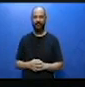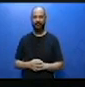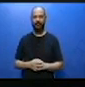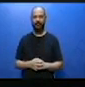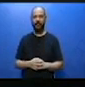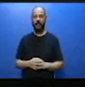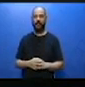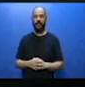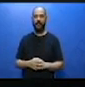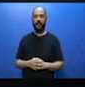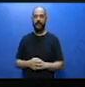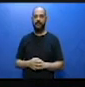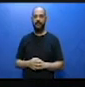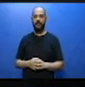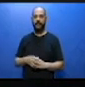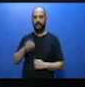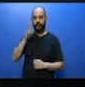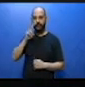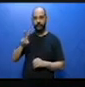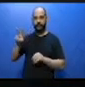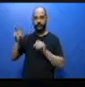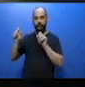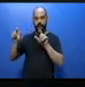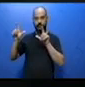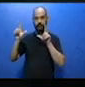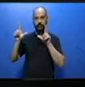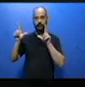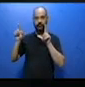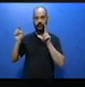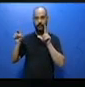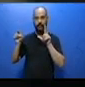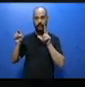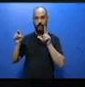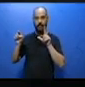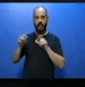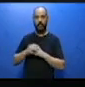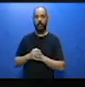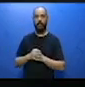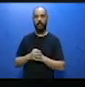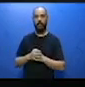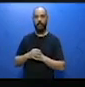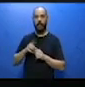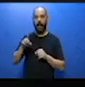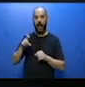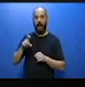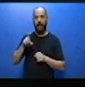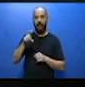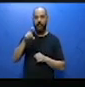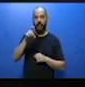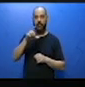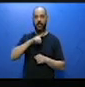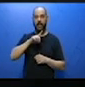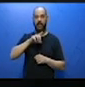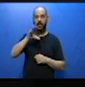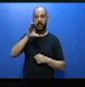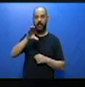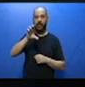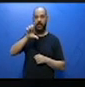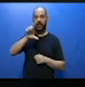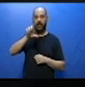Analisando esta imagem, as minhocas adultas, elas possuem o clitelo, que é o